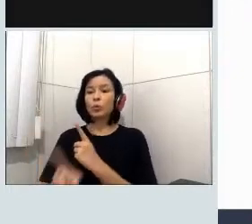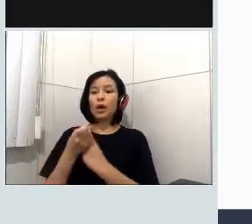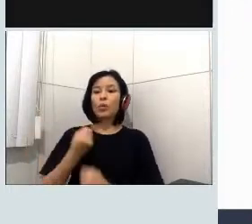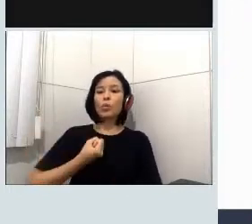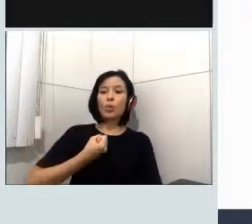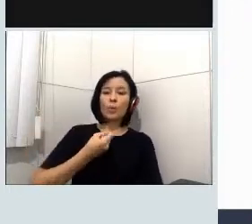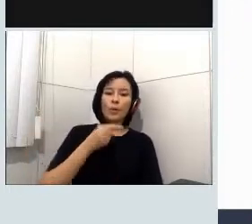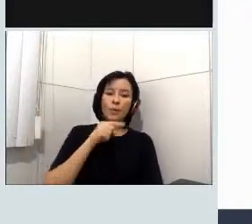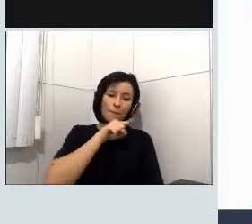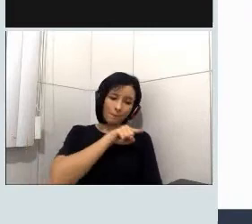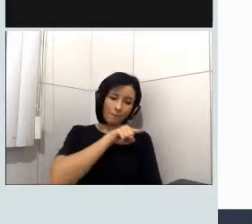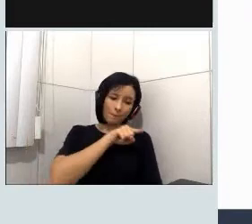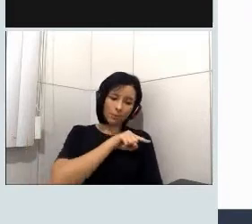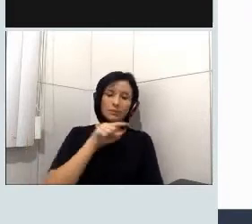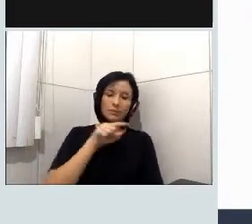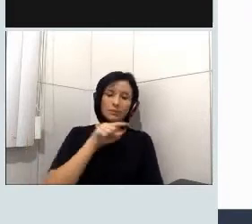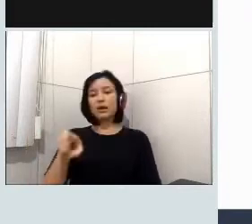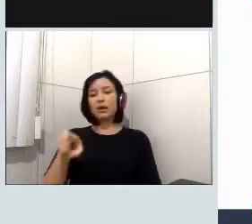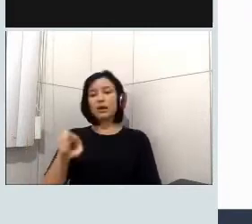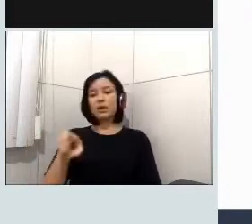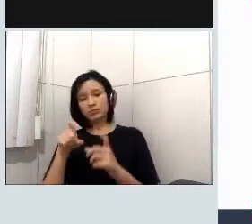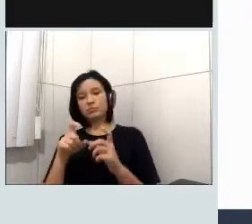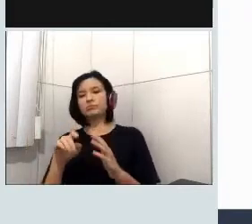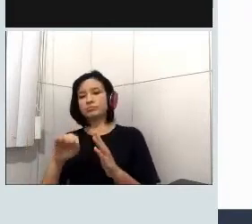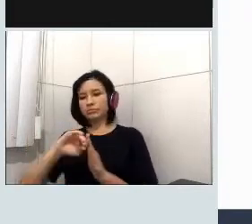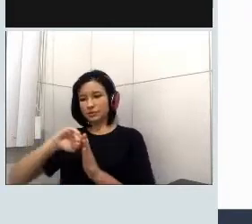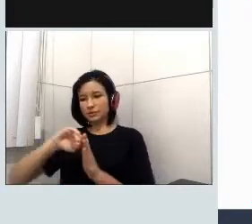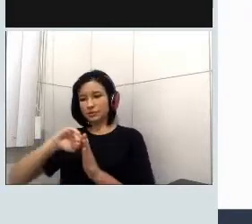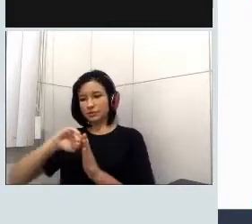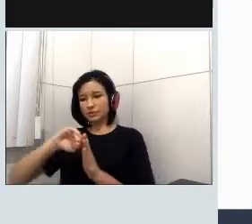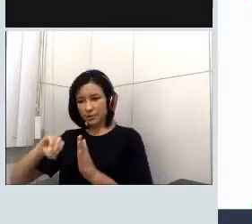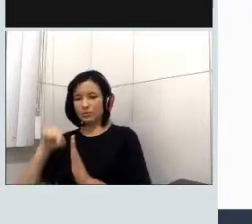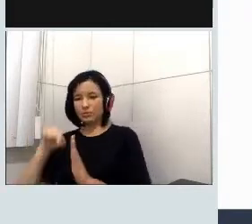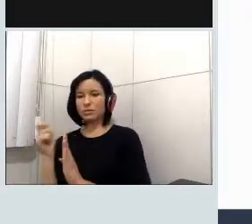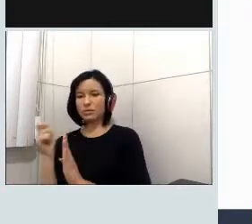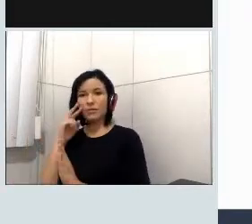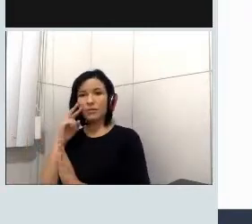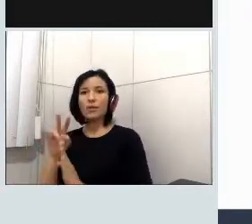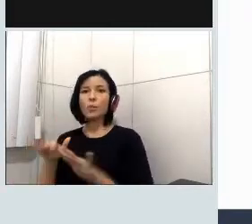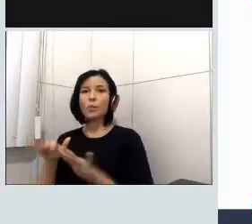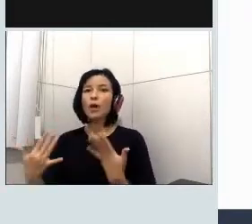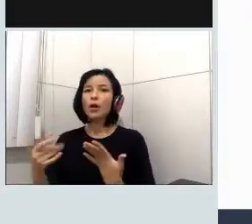Isolou o x, descobriu qual é o x. Agora vocês vão